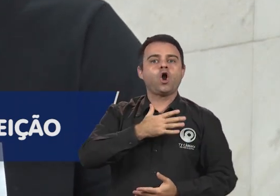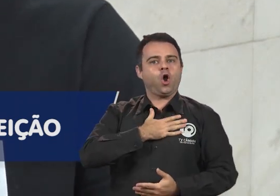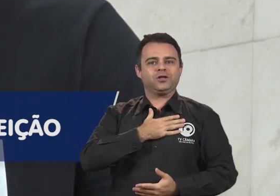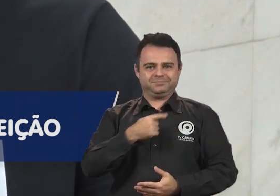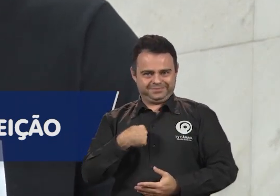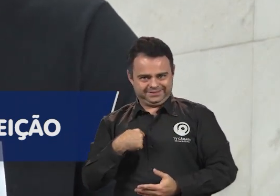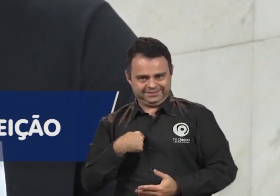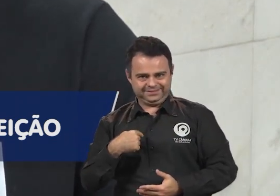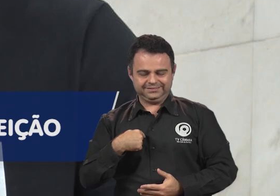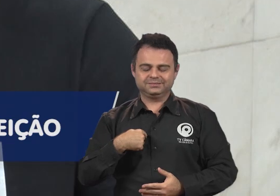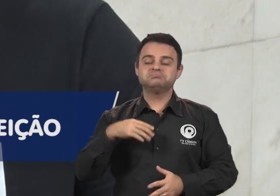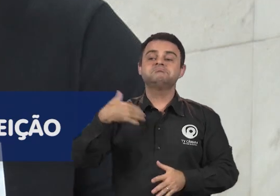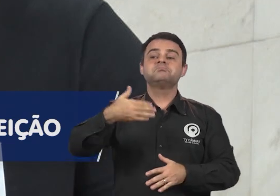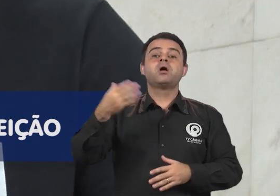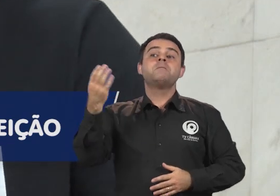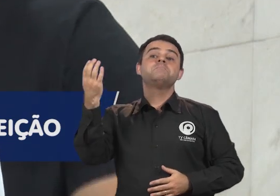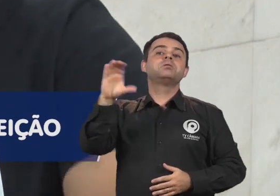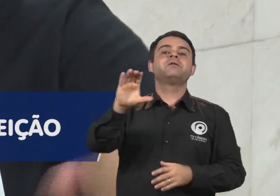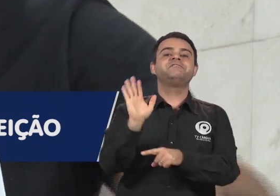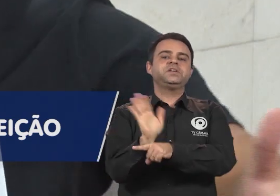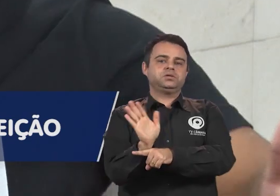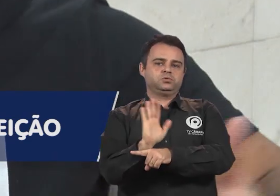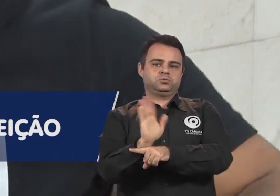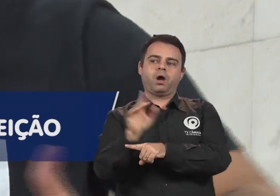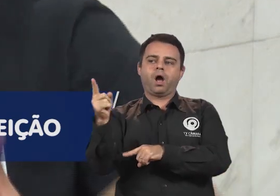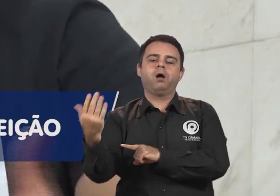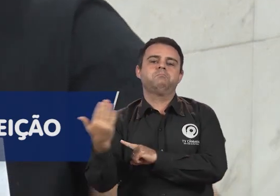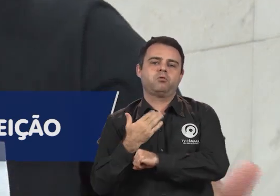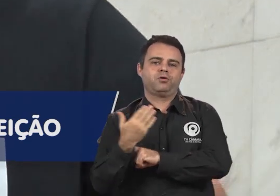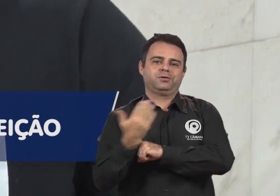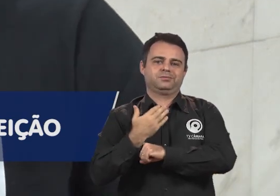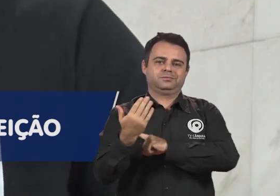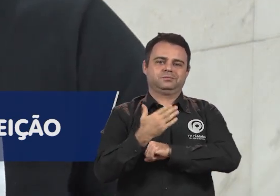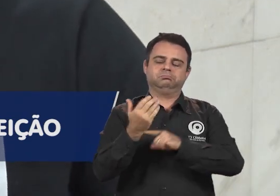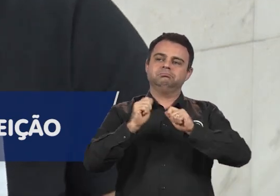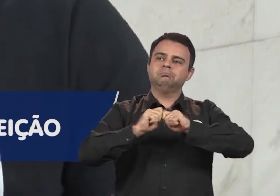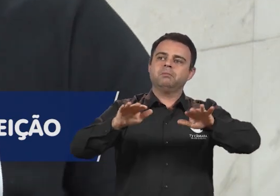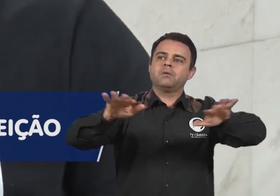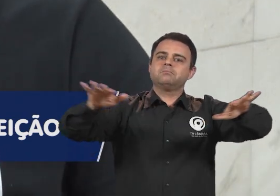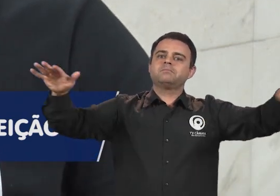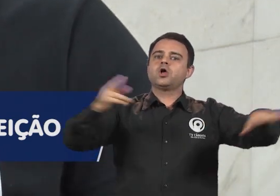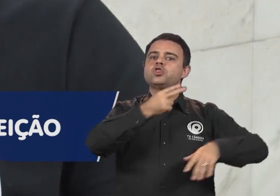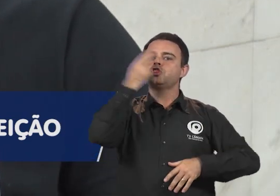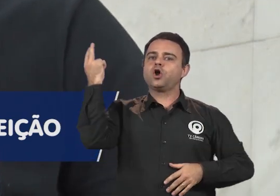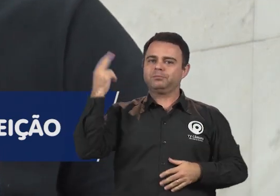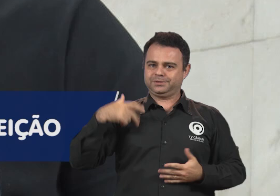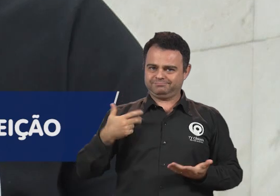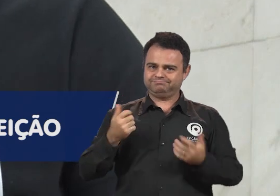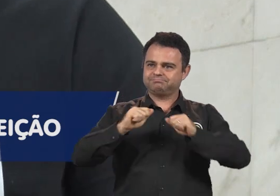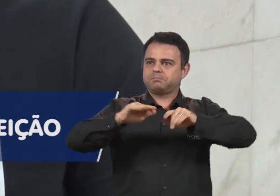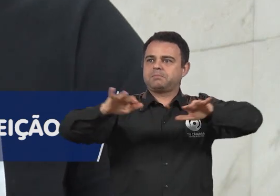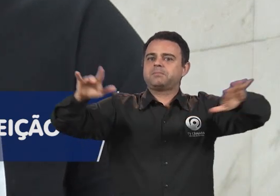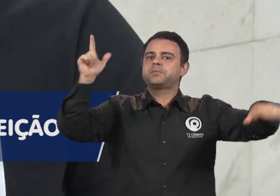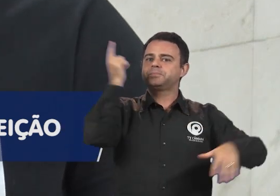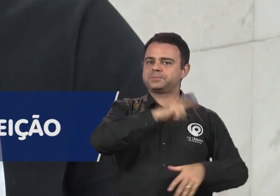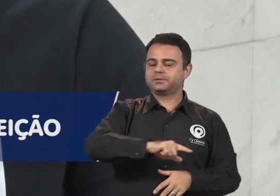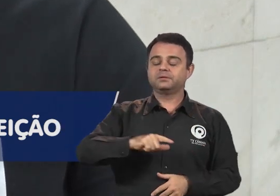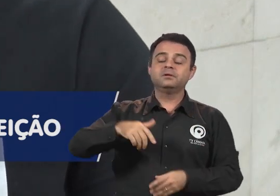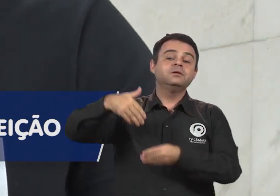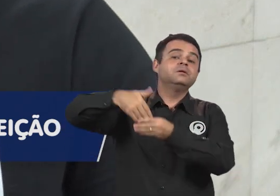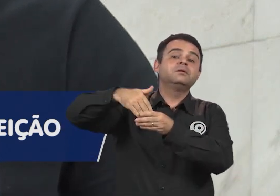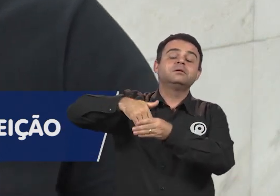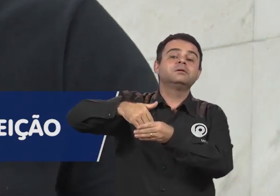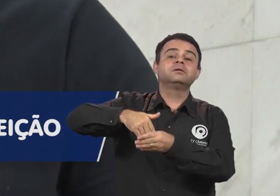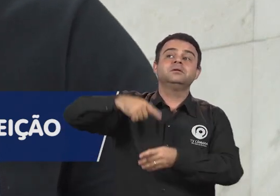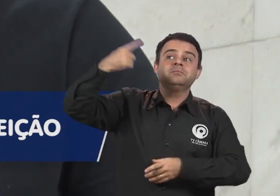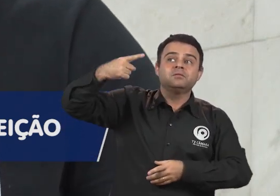número, e aí a gente conseguiu ter uma ampla notoriedade na nossa cidade. Tive a honra de ter sido o terceiro mais bem votado,